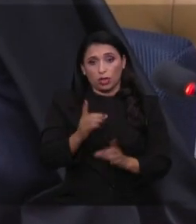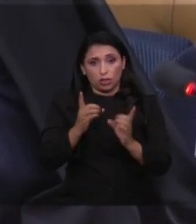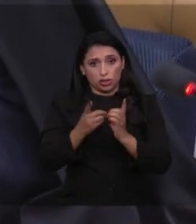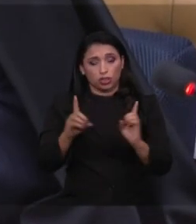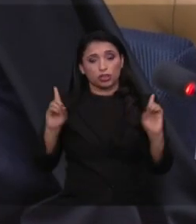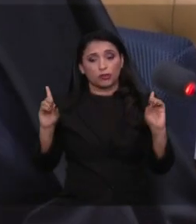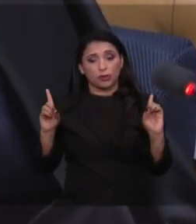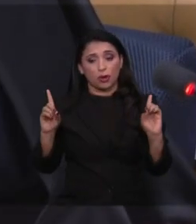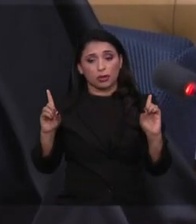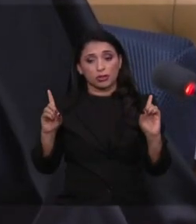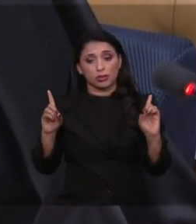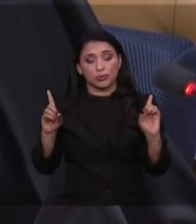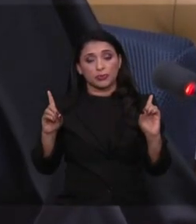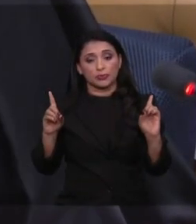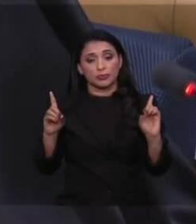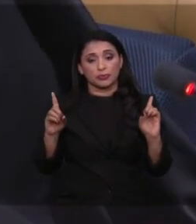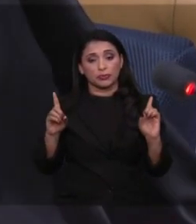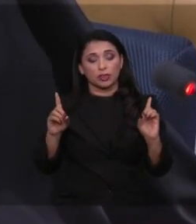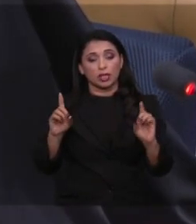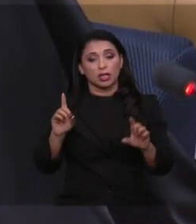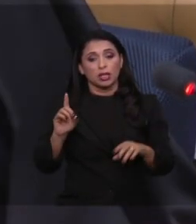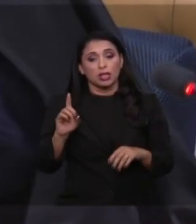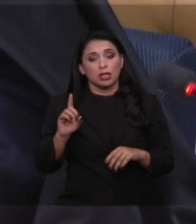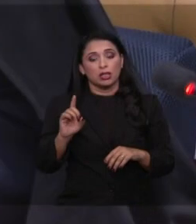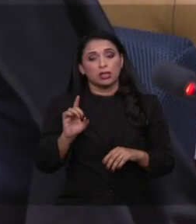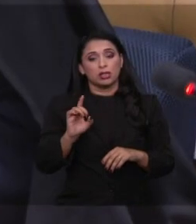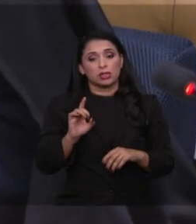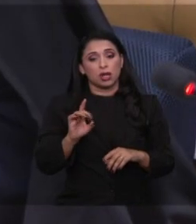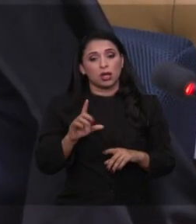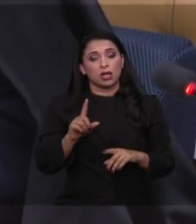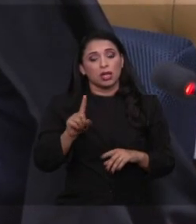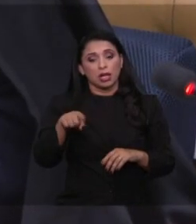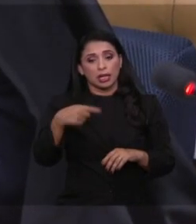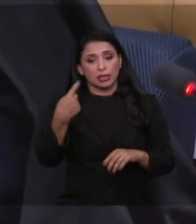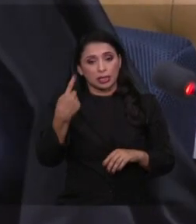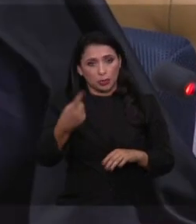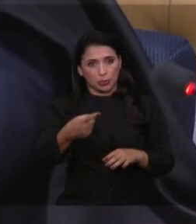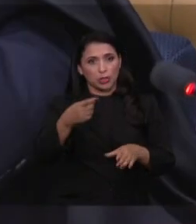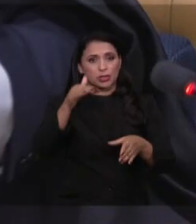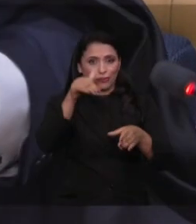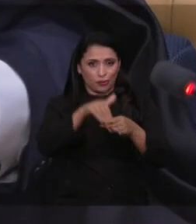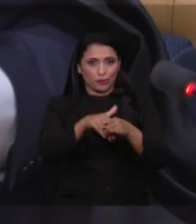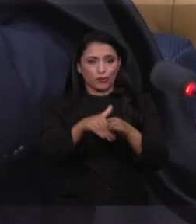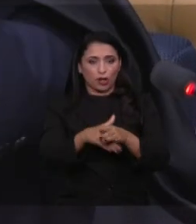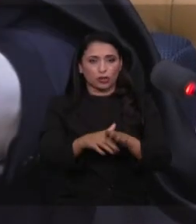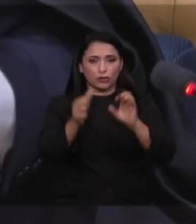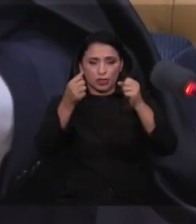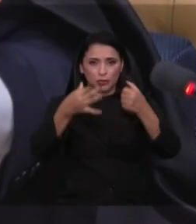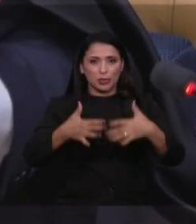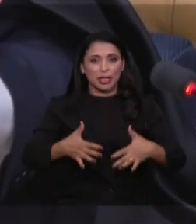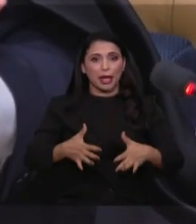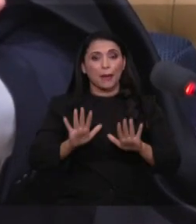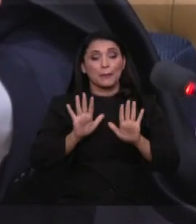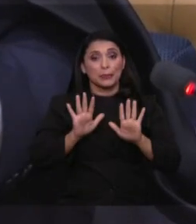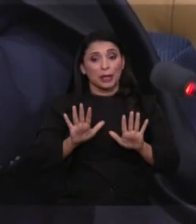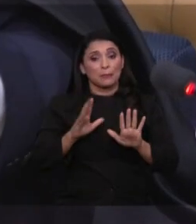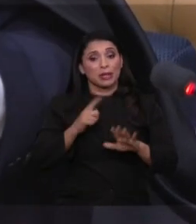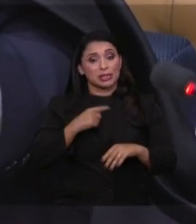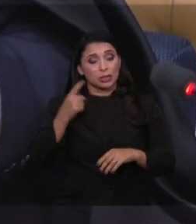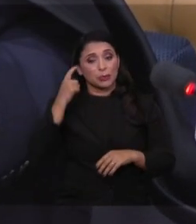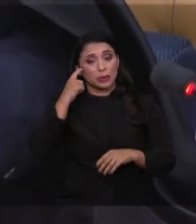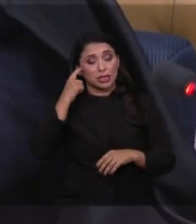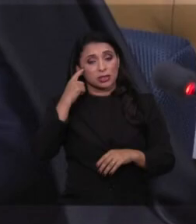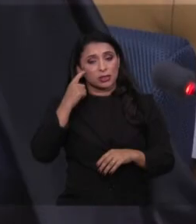divórcio. Apenas pediu a parte, depois no voto faria as demais considerações, para lembrar que ao lado,